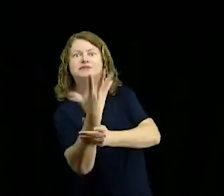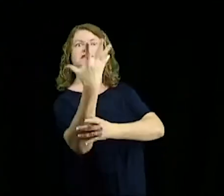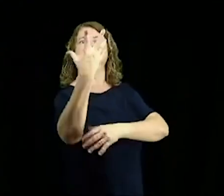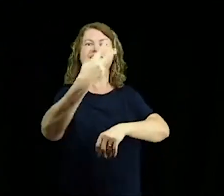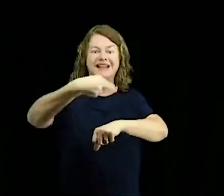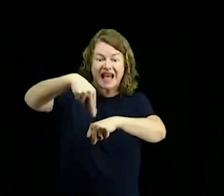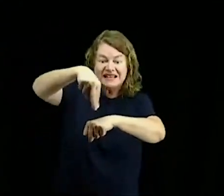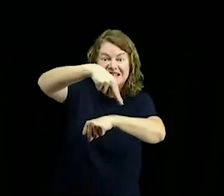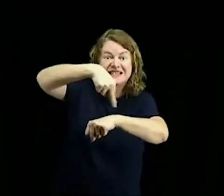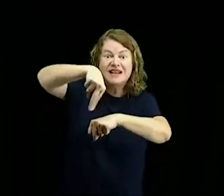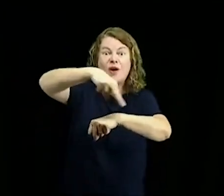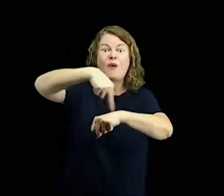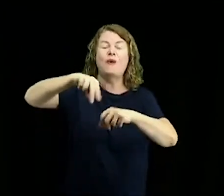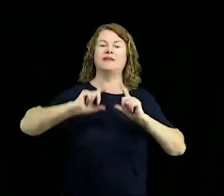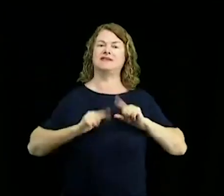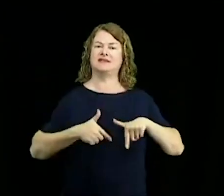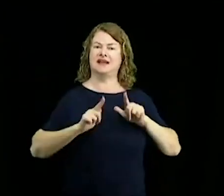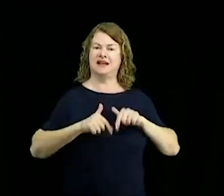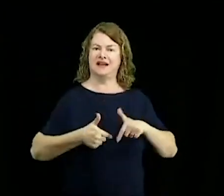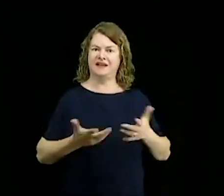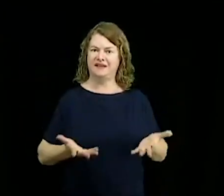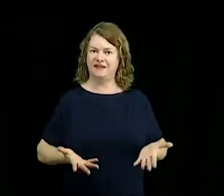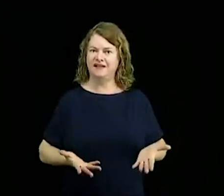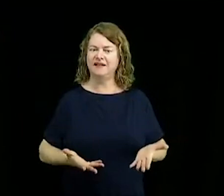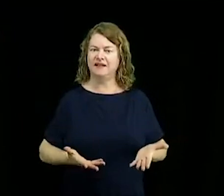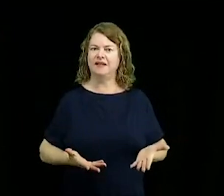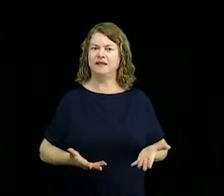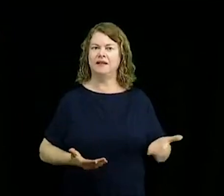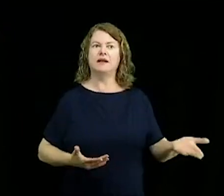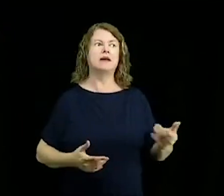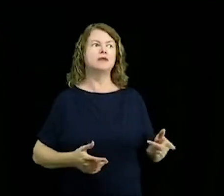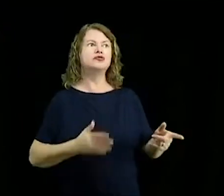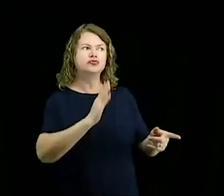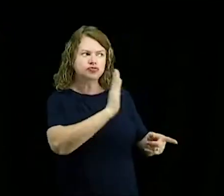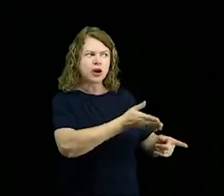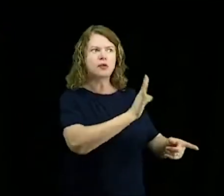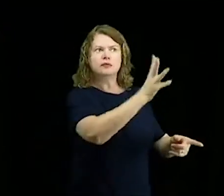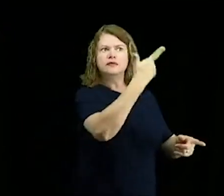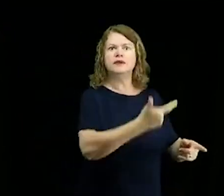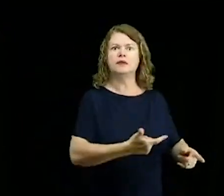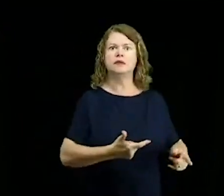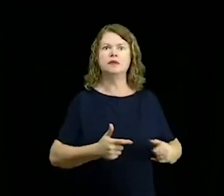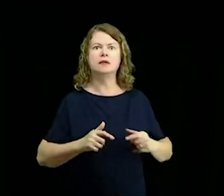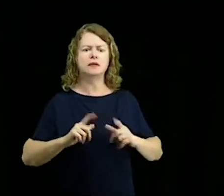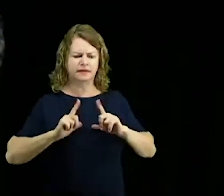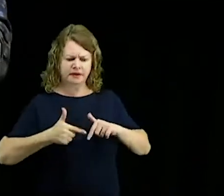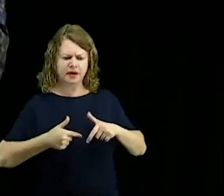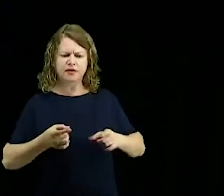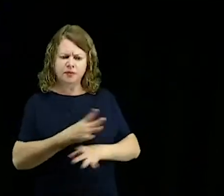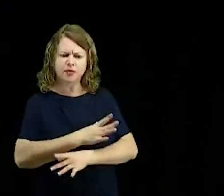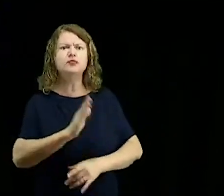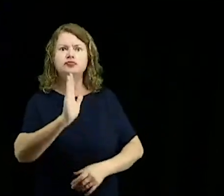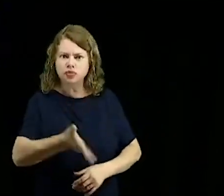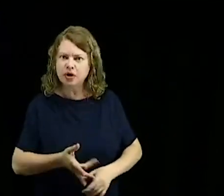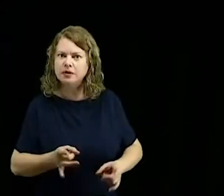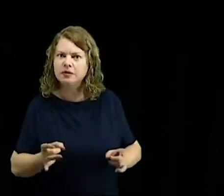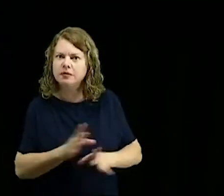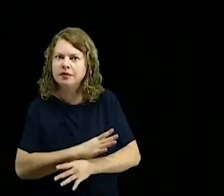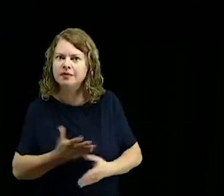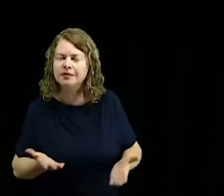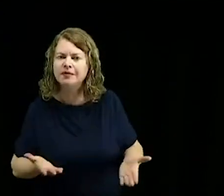Quando Israel estiver pronto, Israel está pronto. Depois de séculos, ele está pronto. Mas diz que, antes que venha,